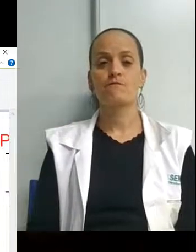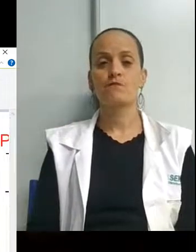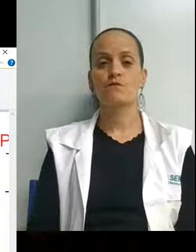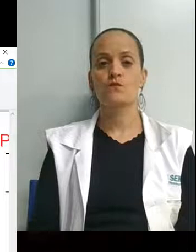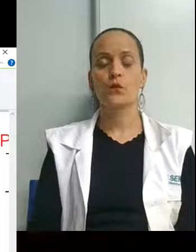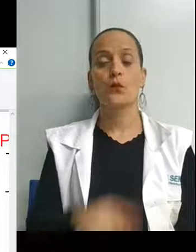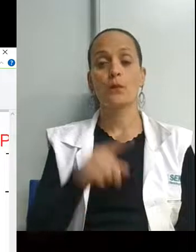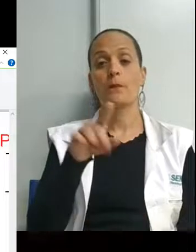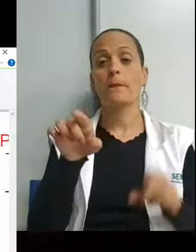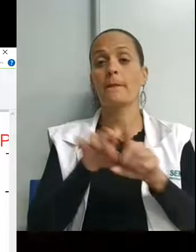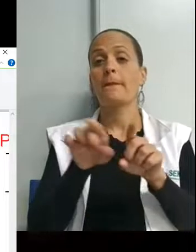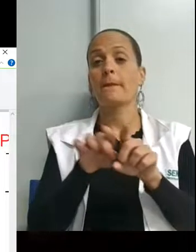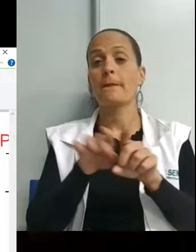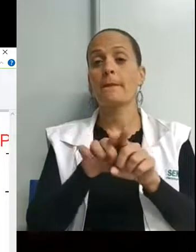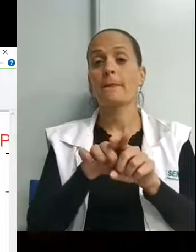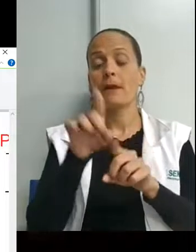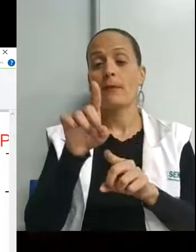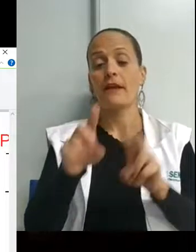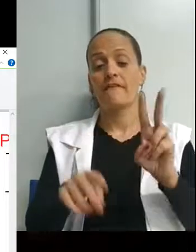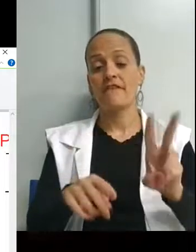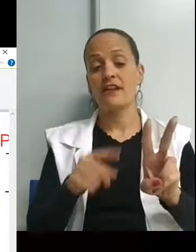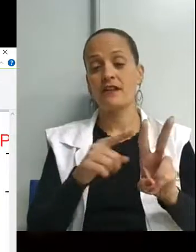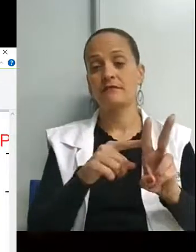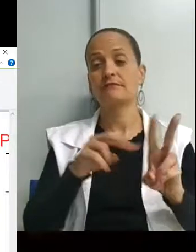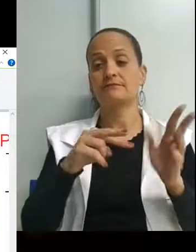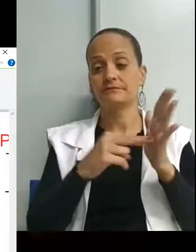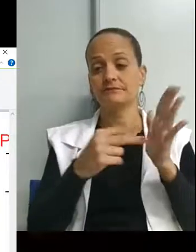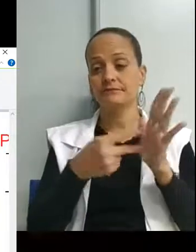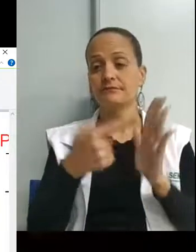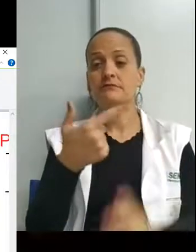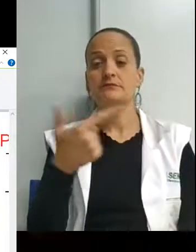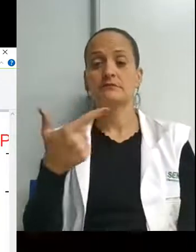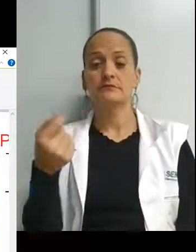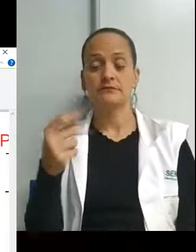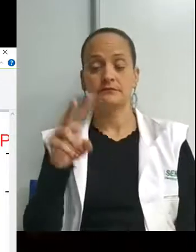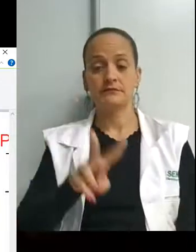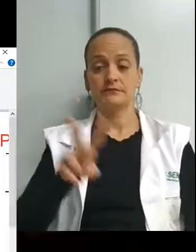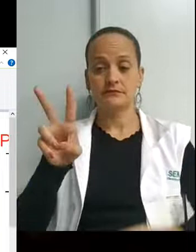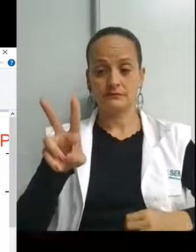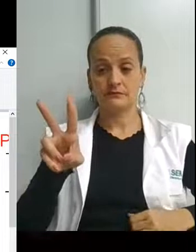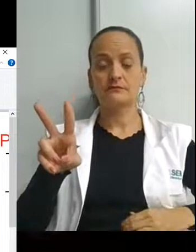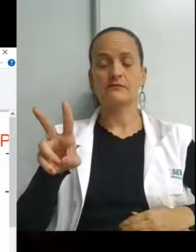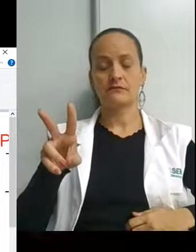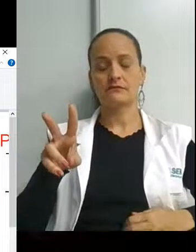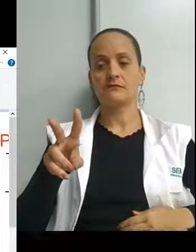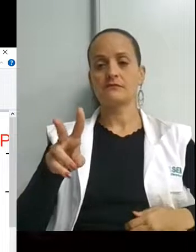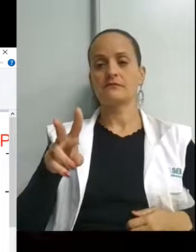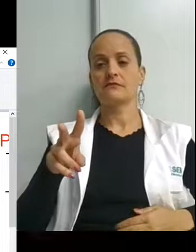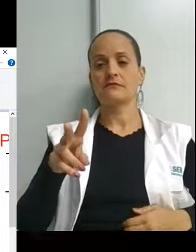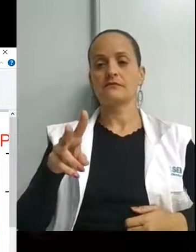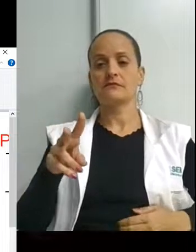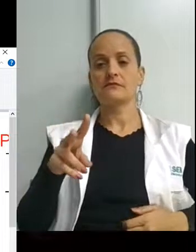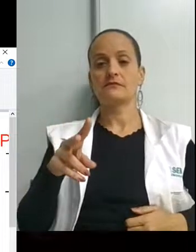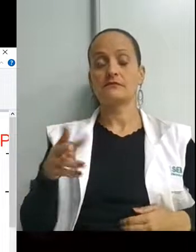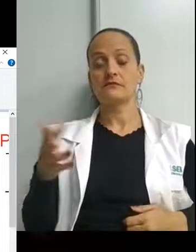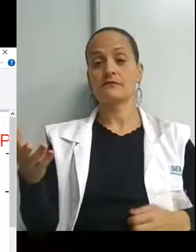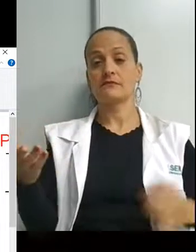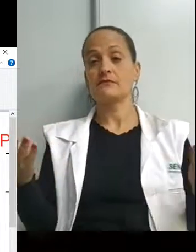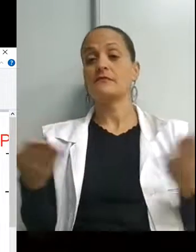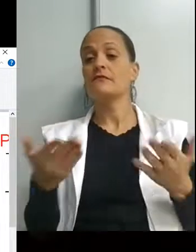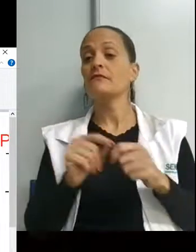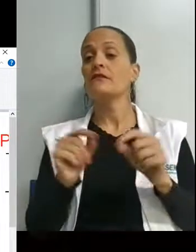V. Então, o V é igual a 220 volts, certo? E agora eu faço o quê?